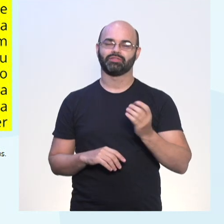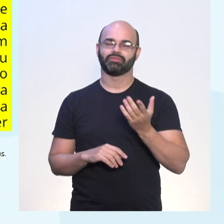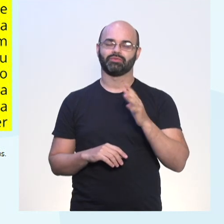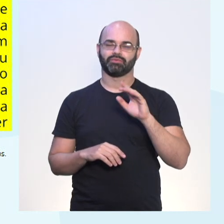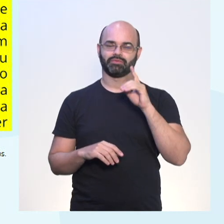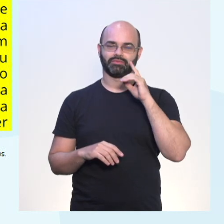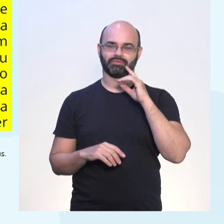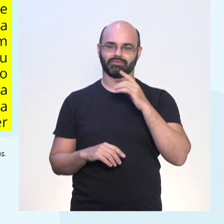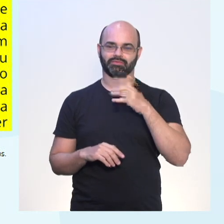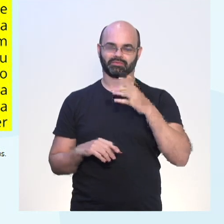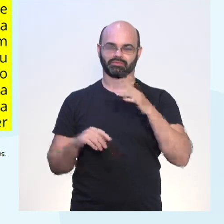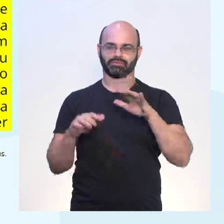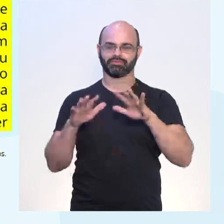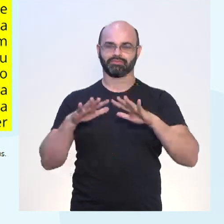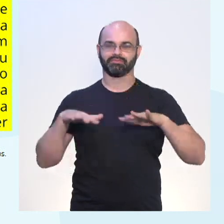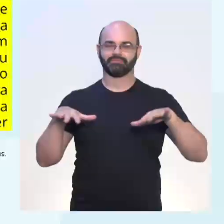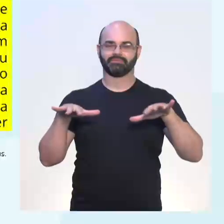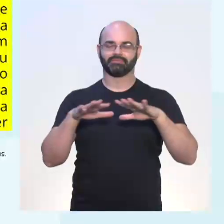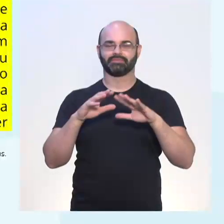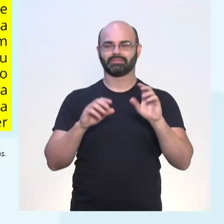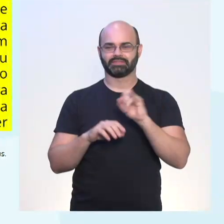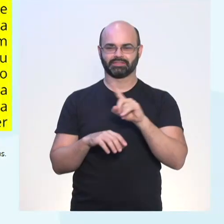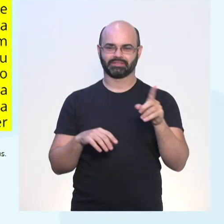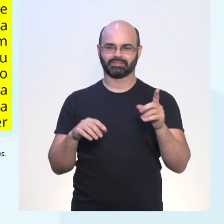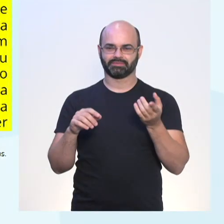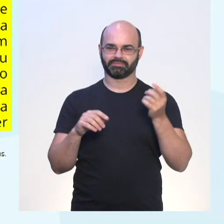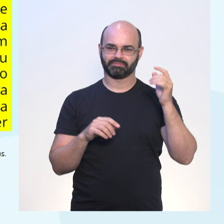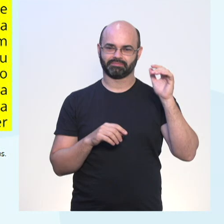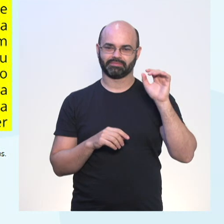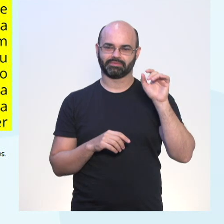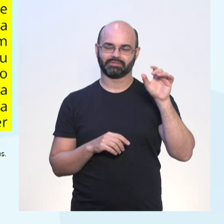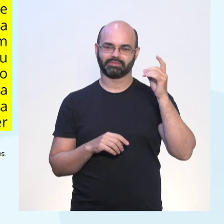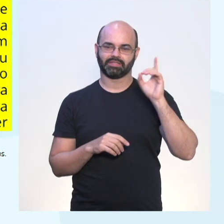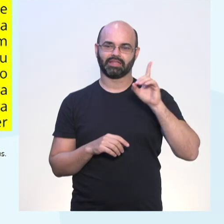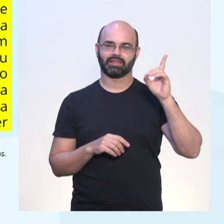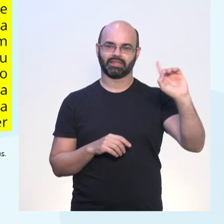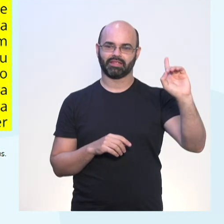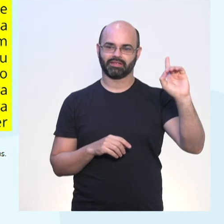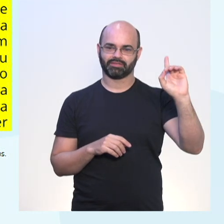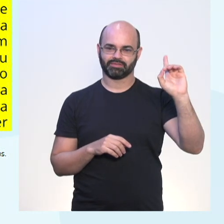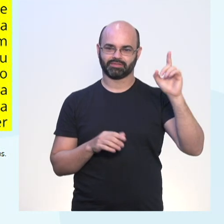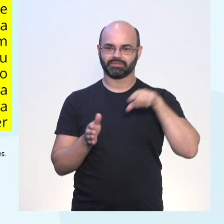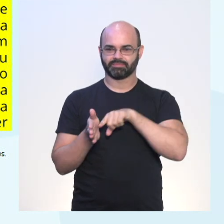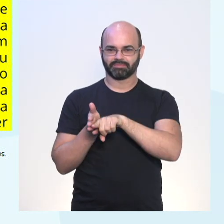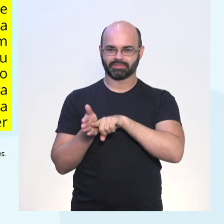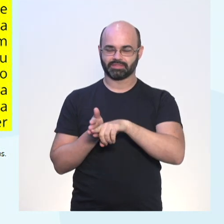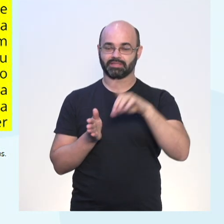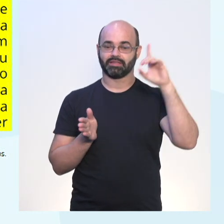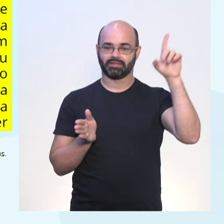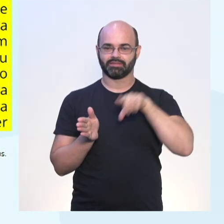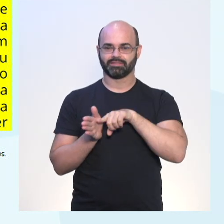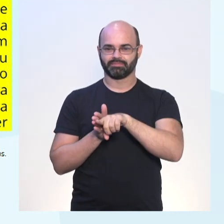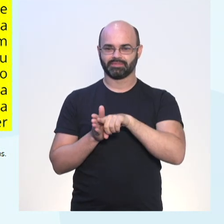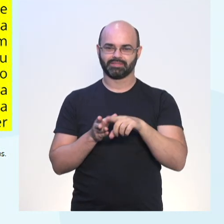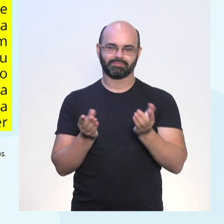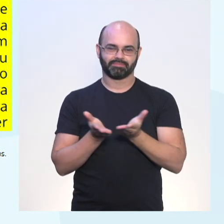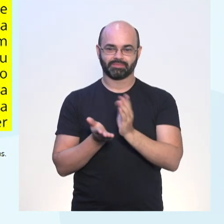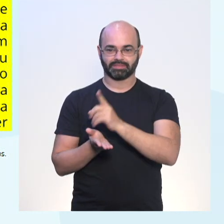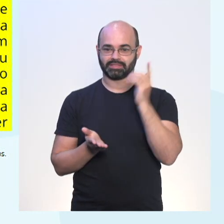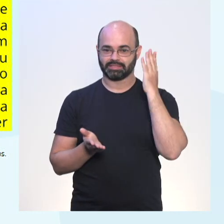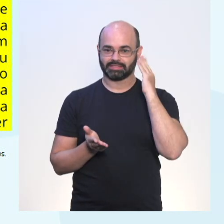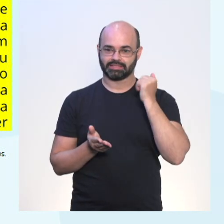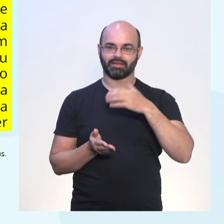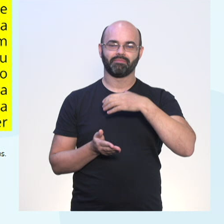né, para quem tem um pouquinho de conhecimento de teologia e das religiões, da religião cristã, a gente sabe